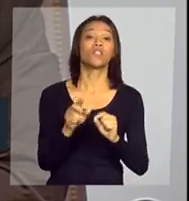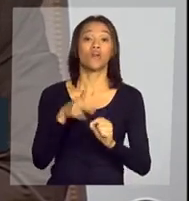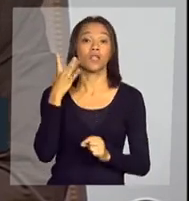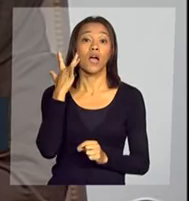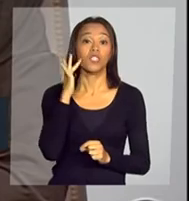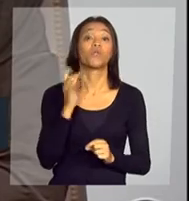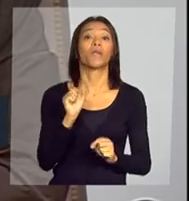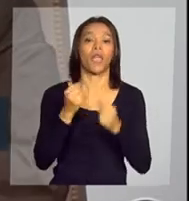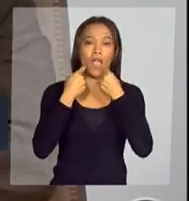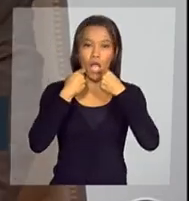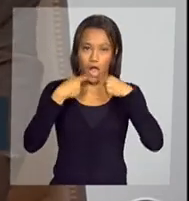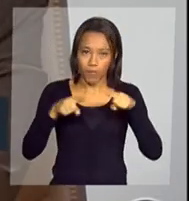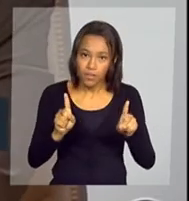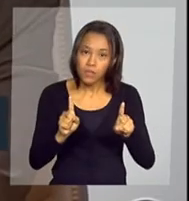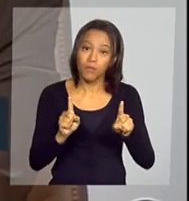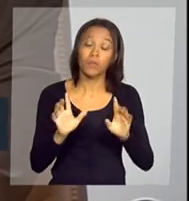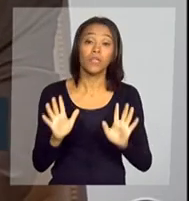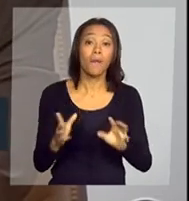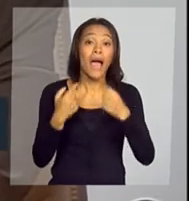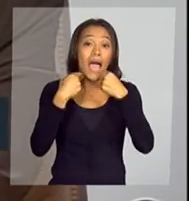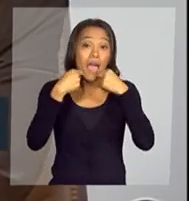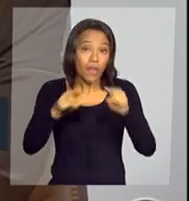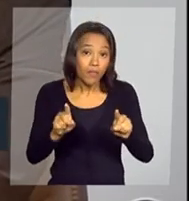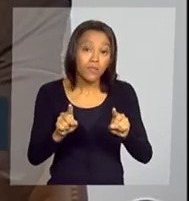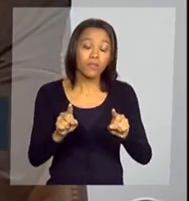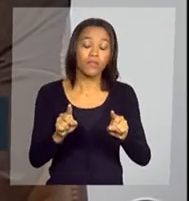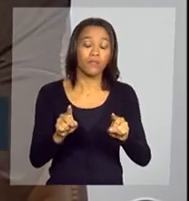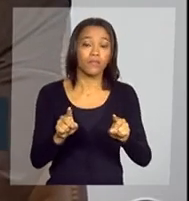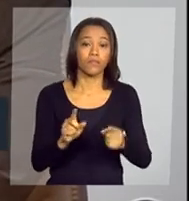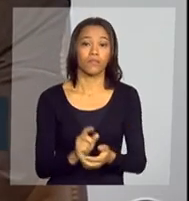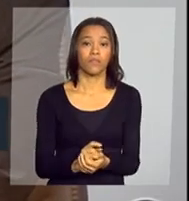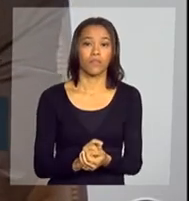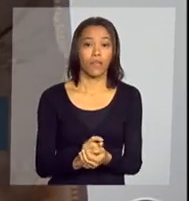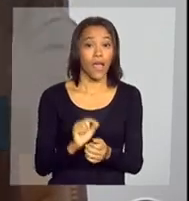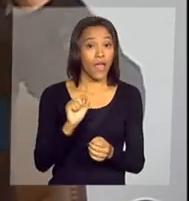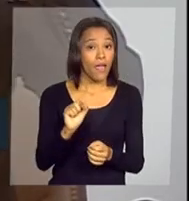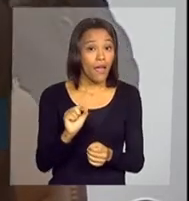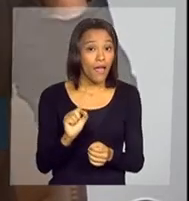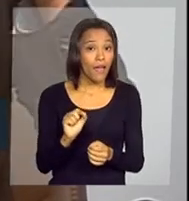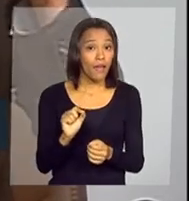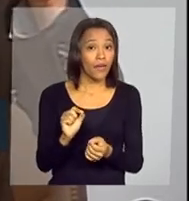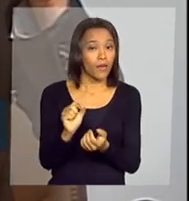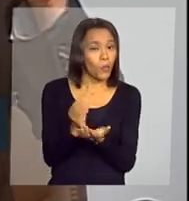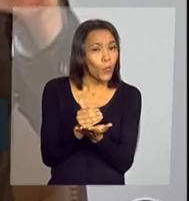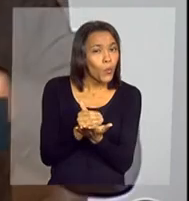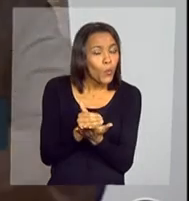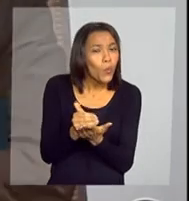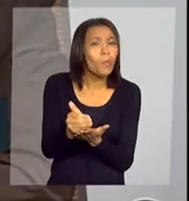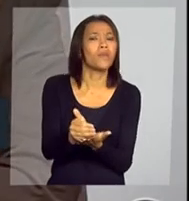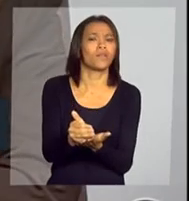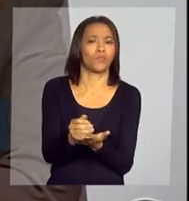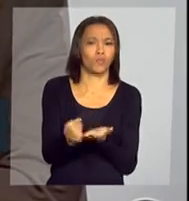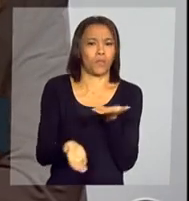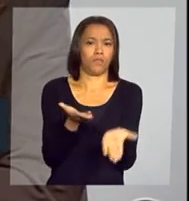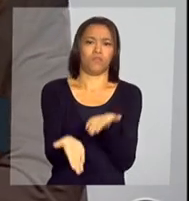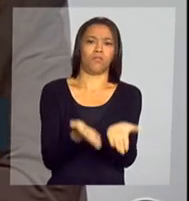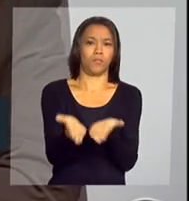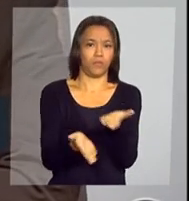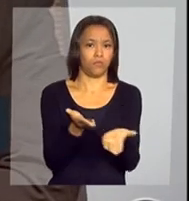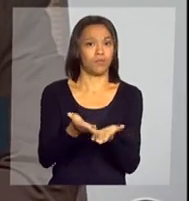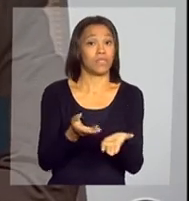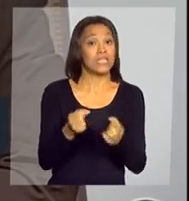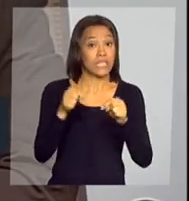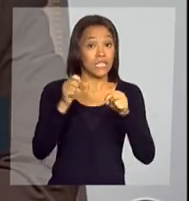chamamos de reclamação então a reclamação é é espécie do gênero atendimento Você tem o atendimento